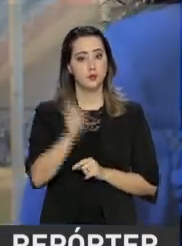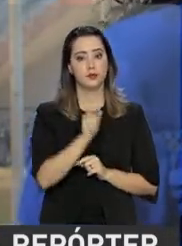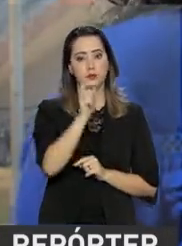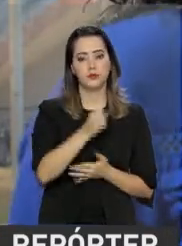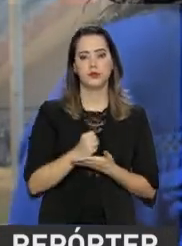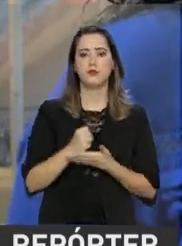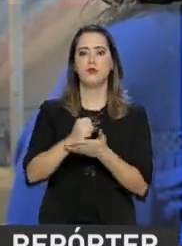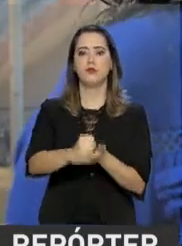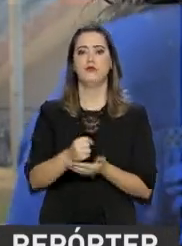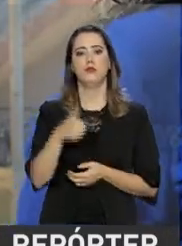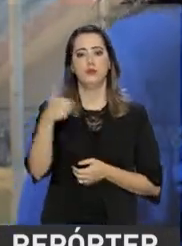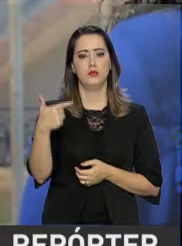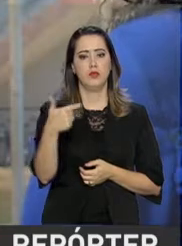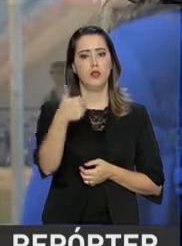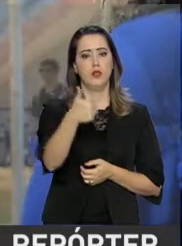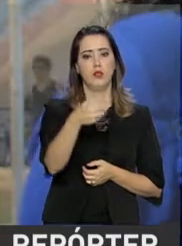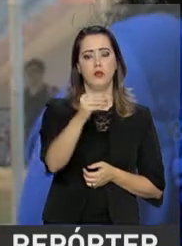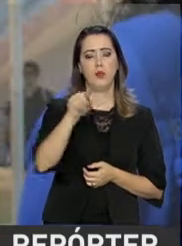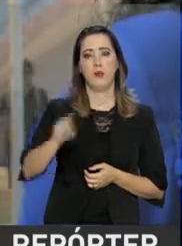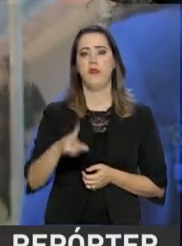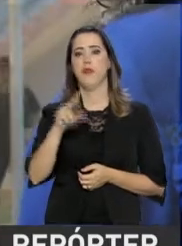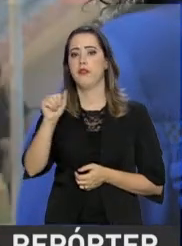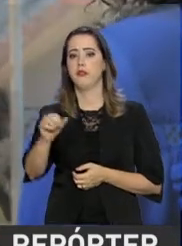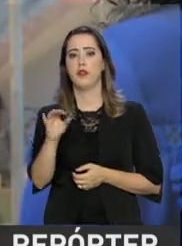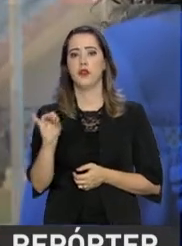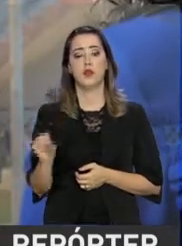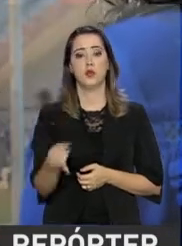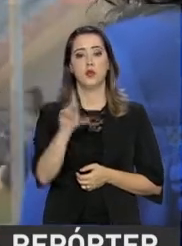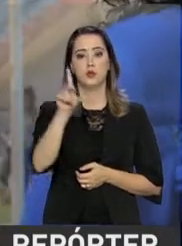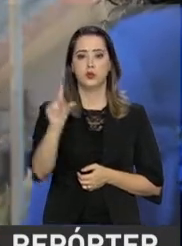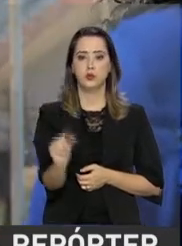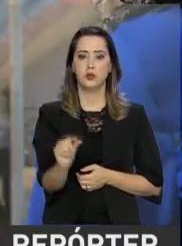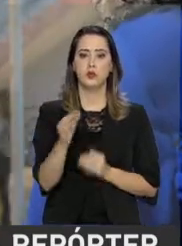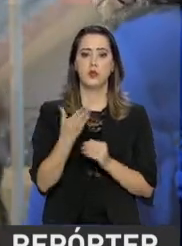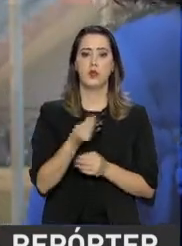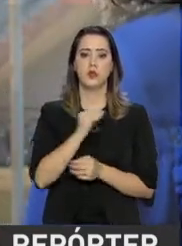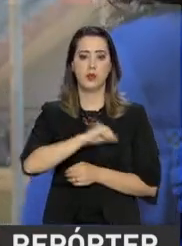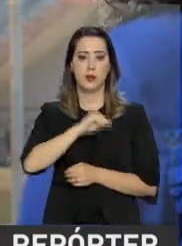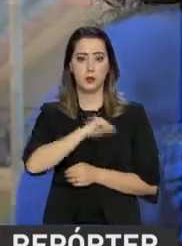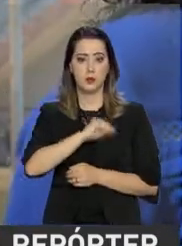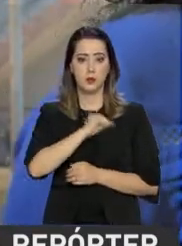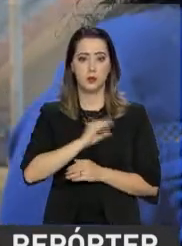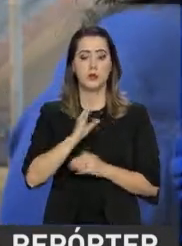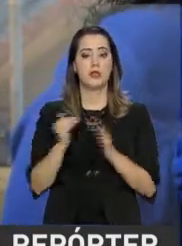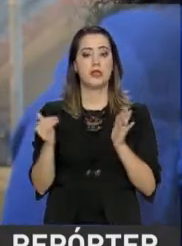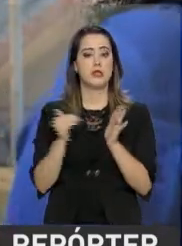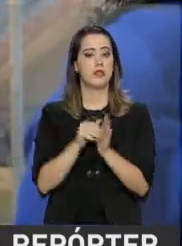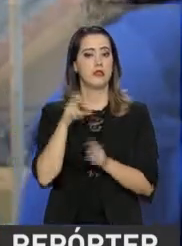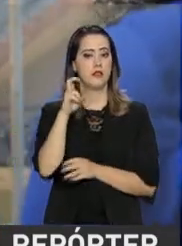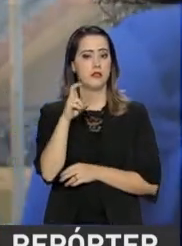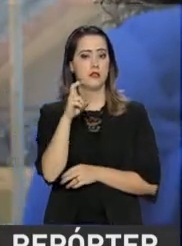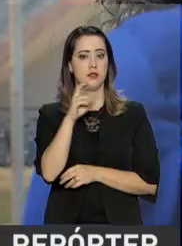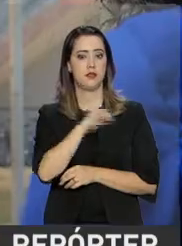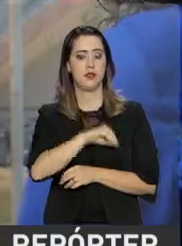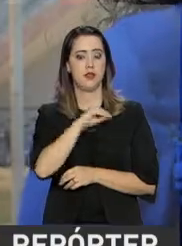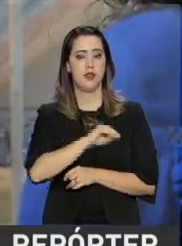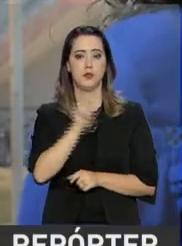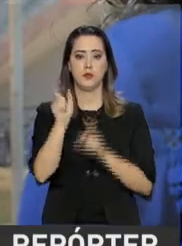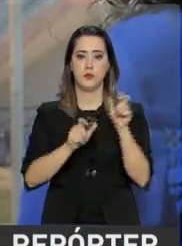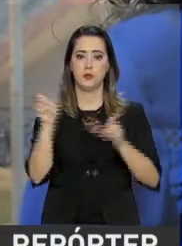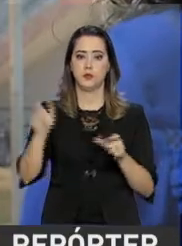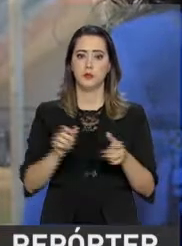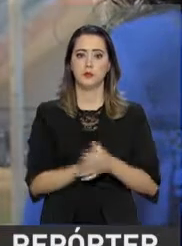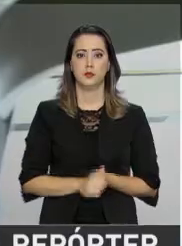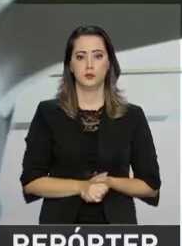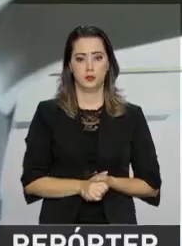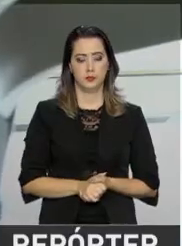oferecer 210 mil vagas com juros baixos a quem tem renda familiar de até 5 salários mínimos por